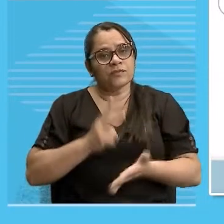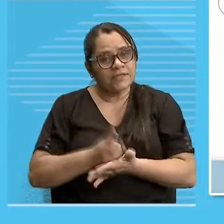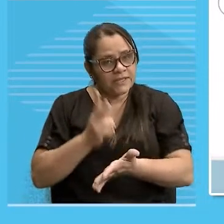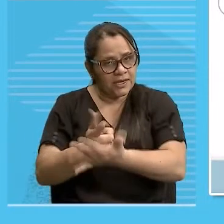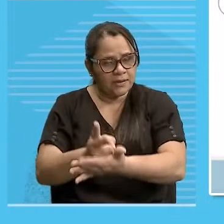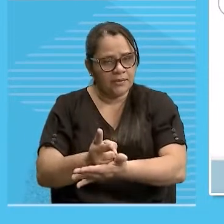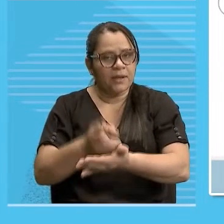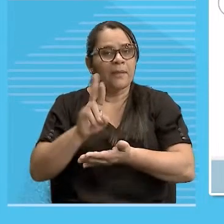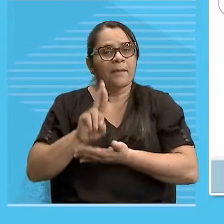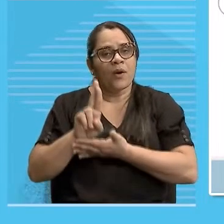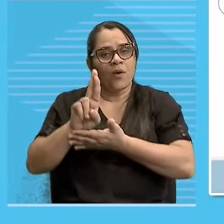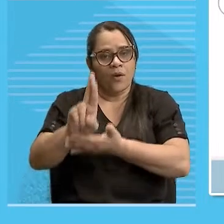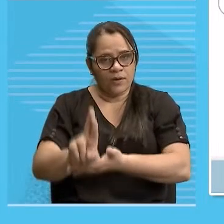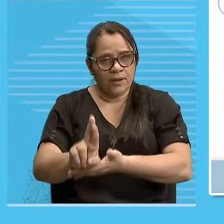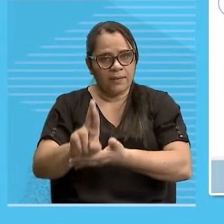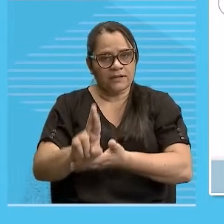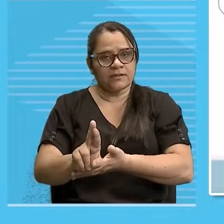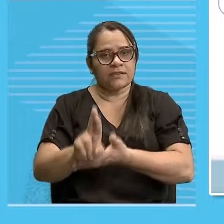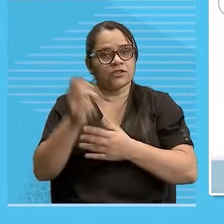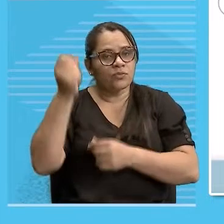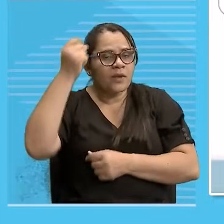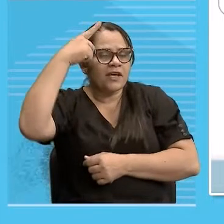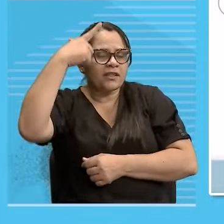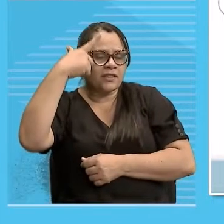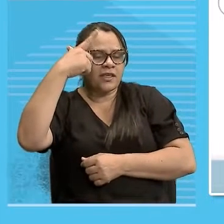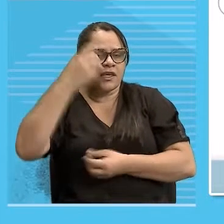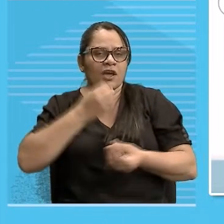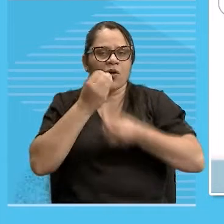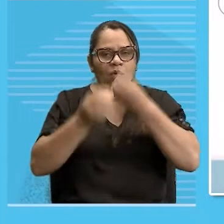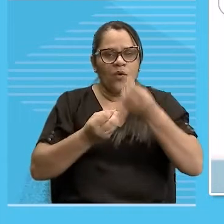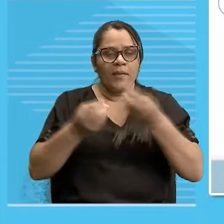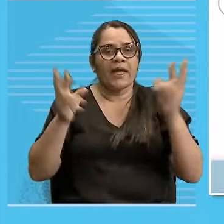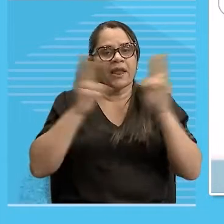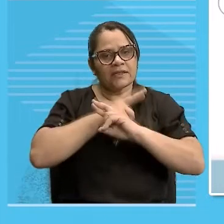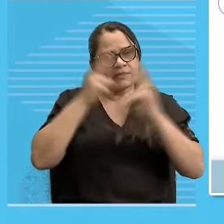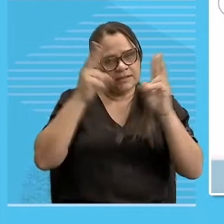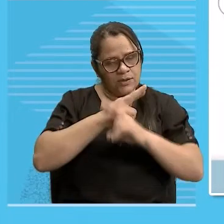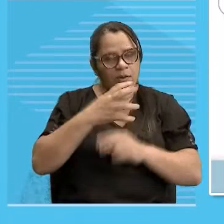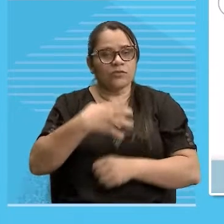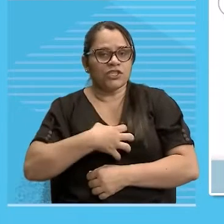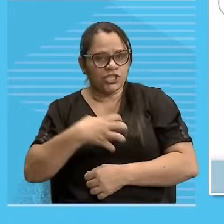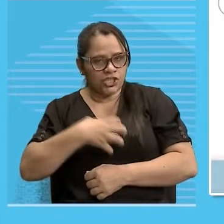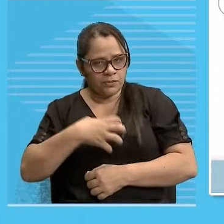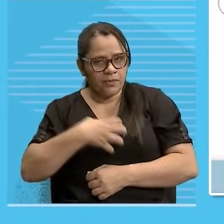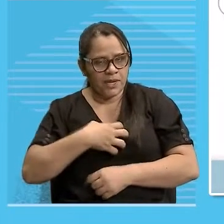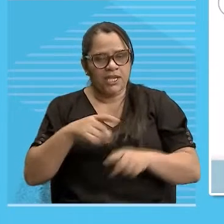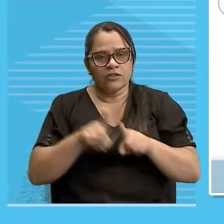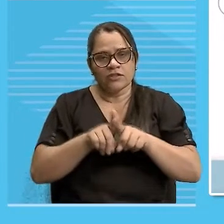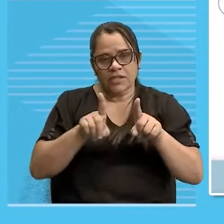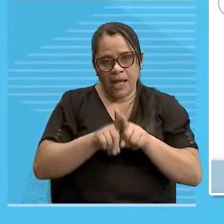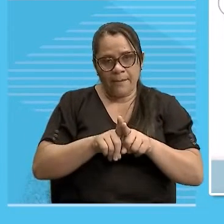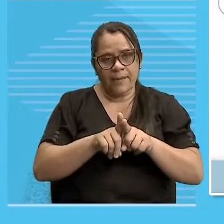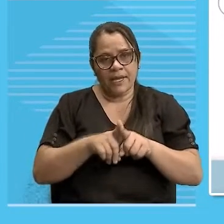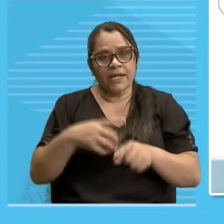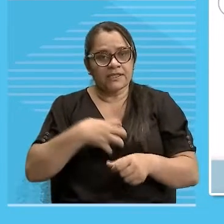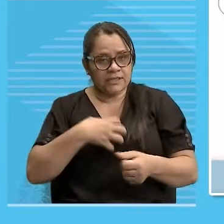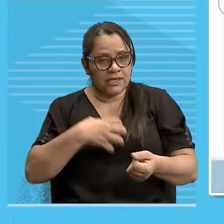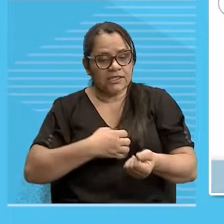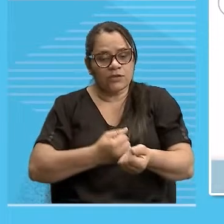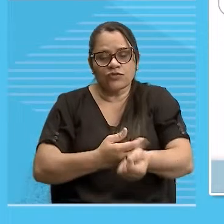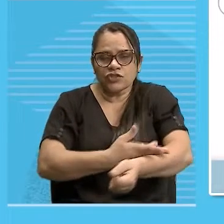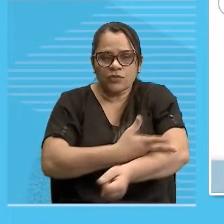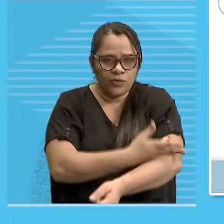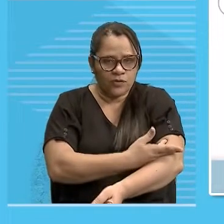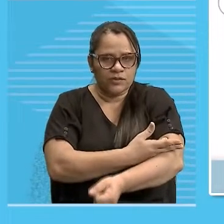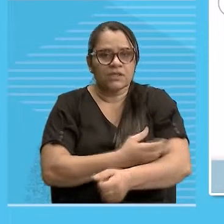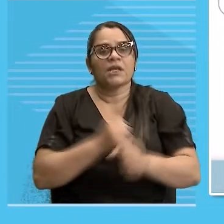ideia. E essa ideia é relativa justamente ao tipo de sentimento, ao tipo de sensação que